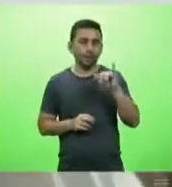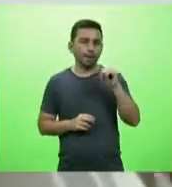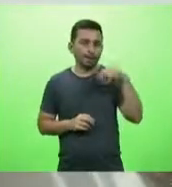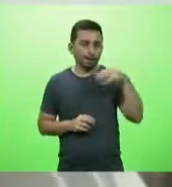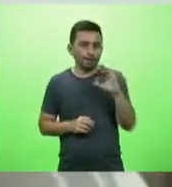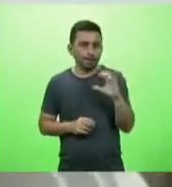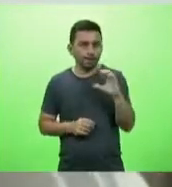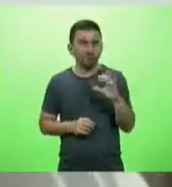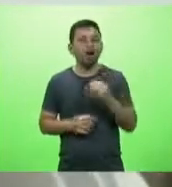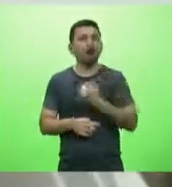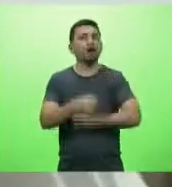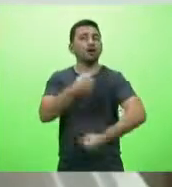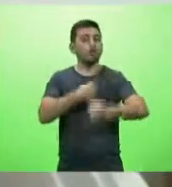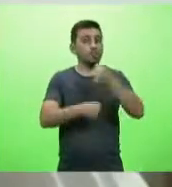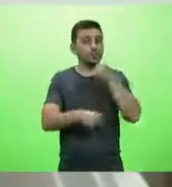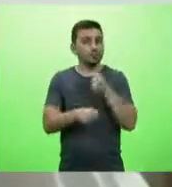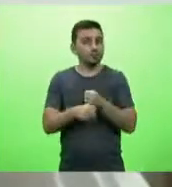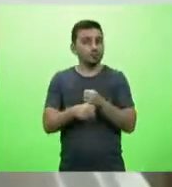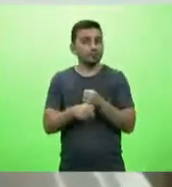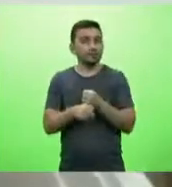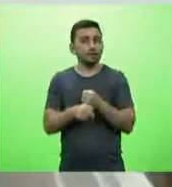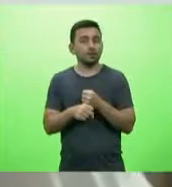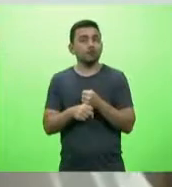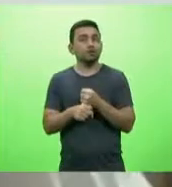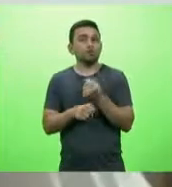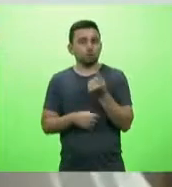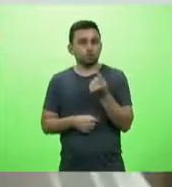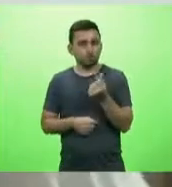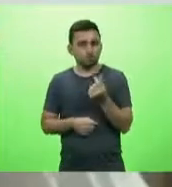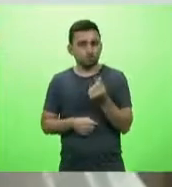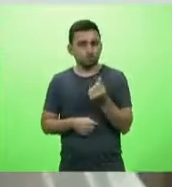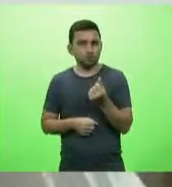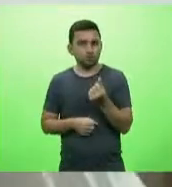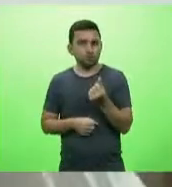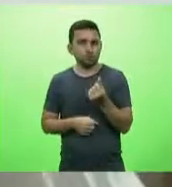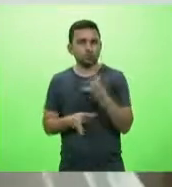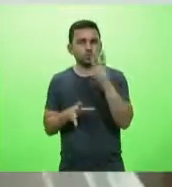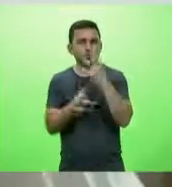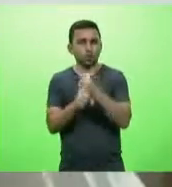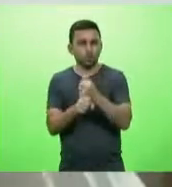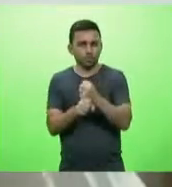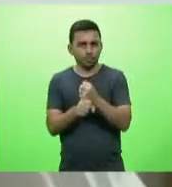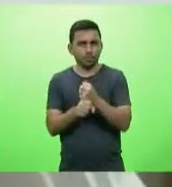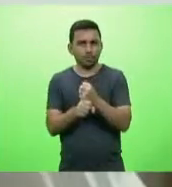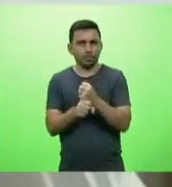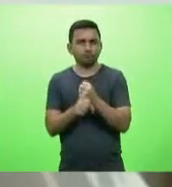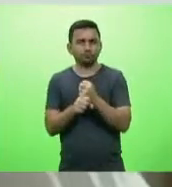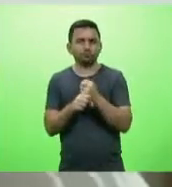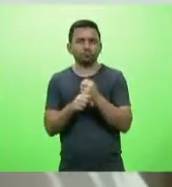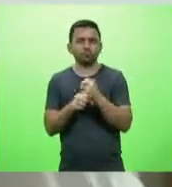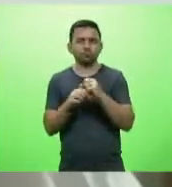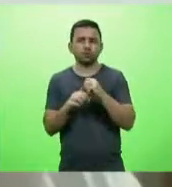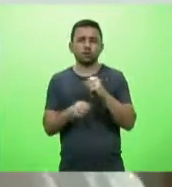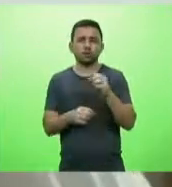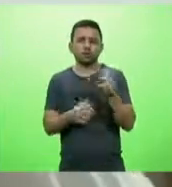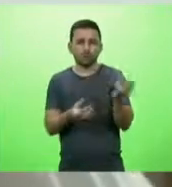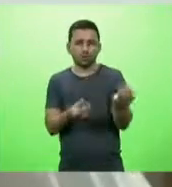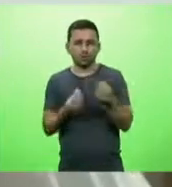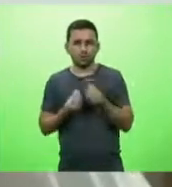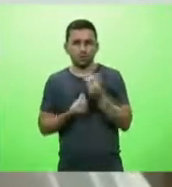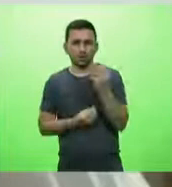passado, quando esse recurso, que no total a Fundação recebeu 44 milhões,